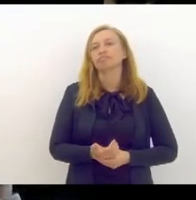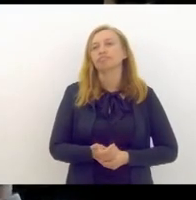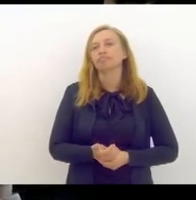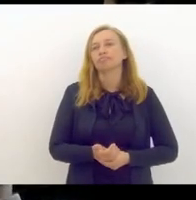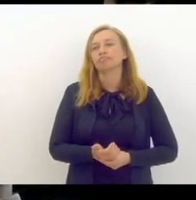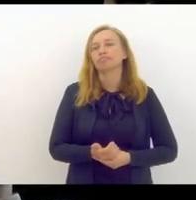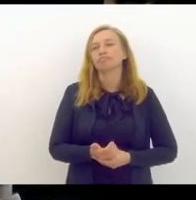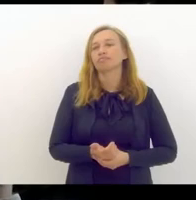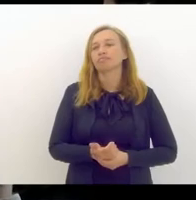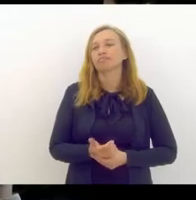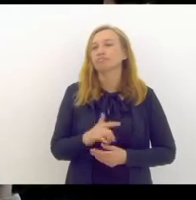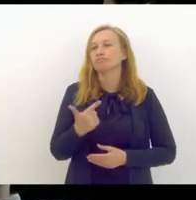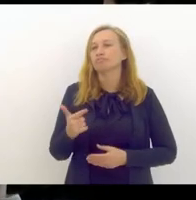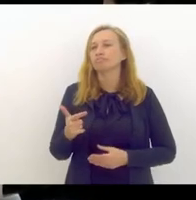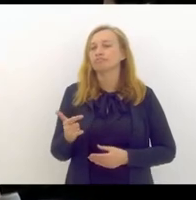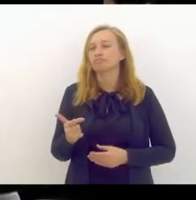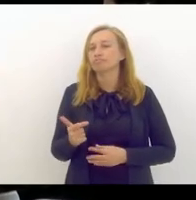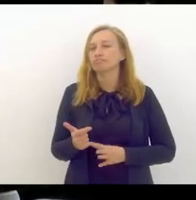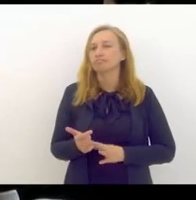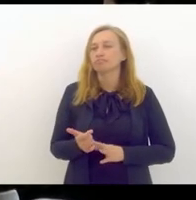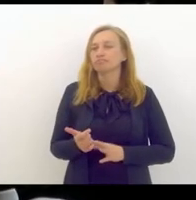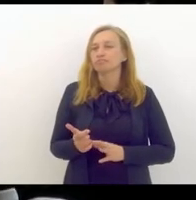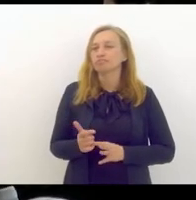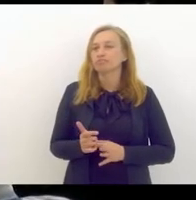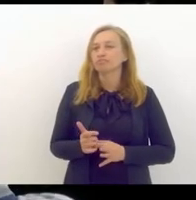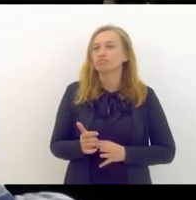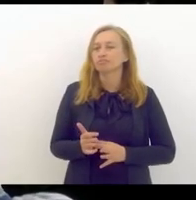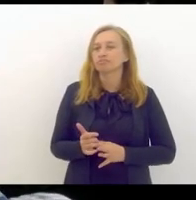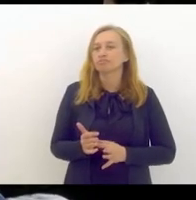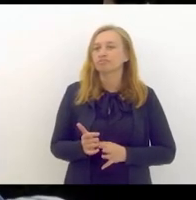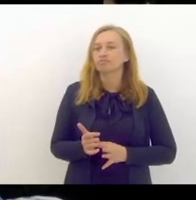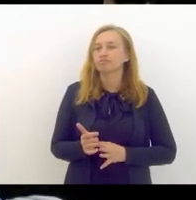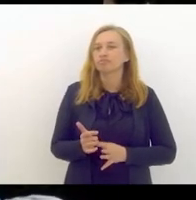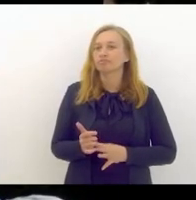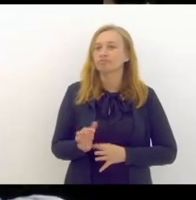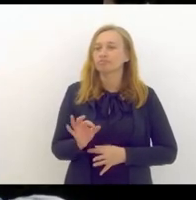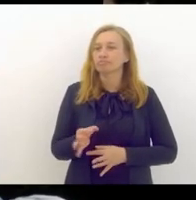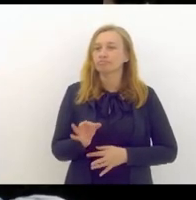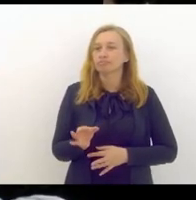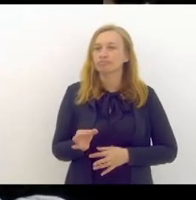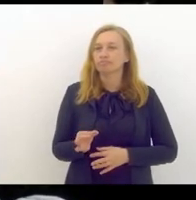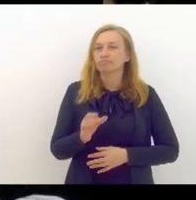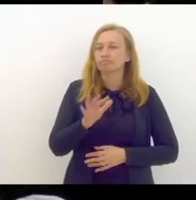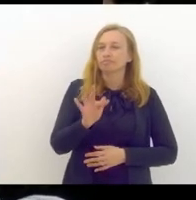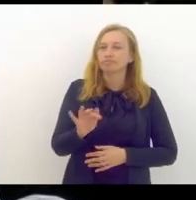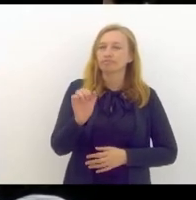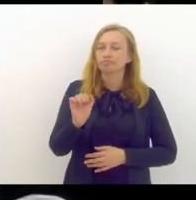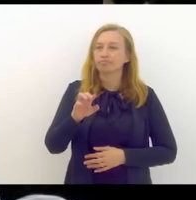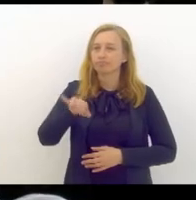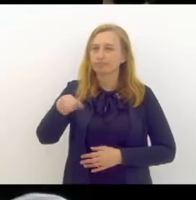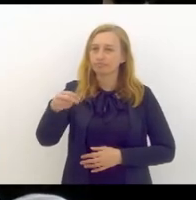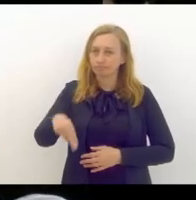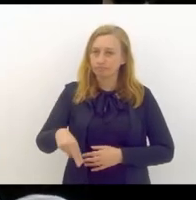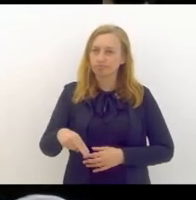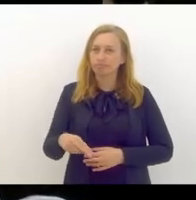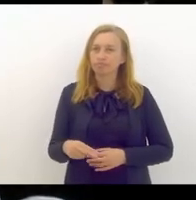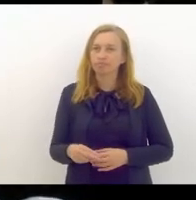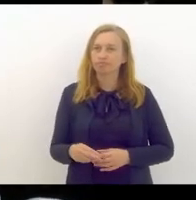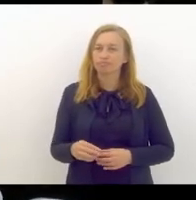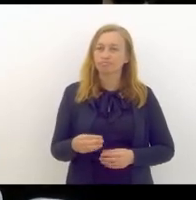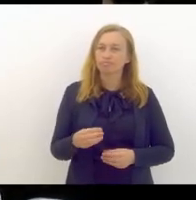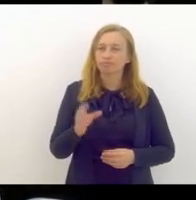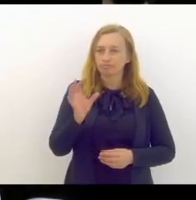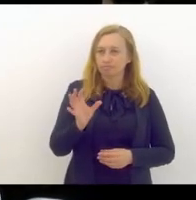não há uma formalização da FIJAN no sentido de buscar e ter, claro, uma sugestão concreta de